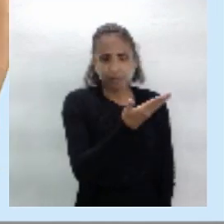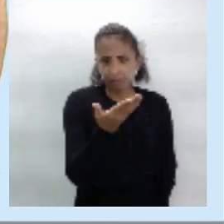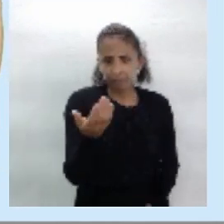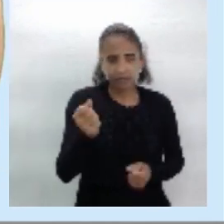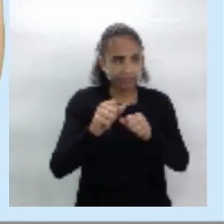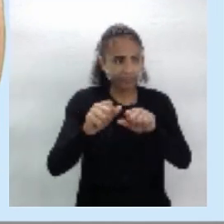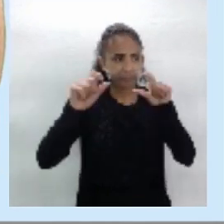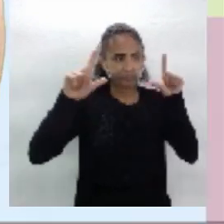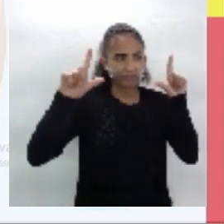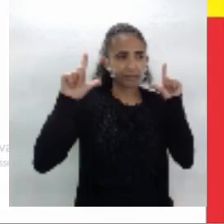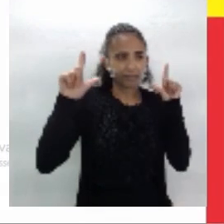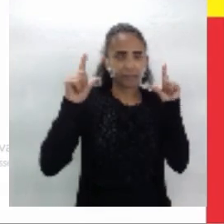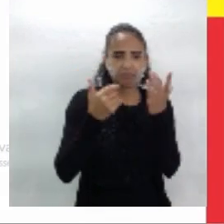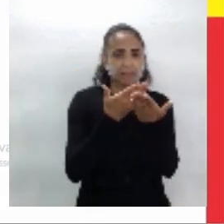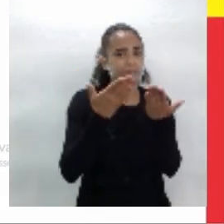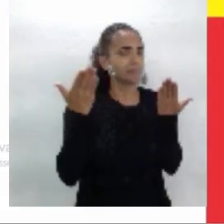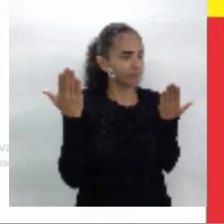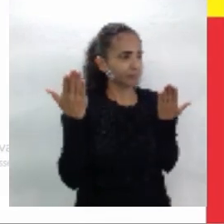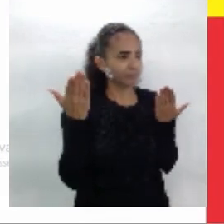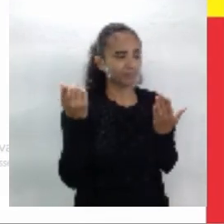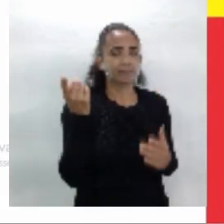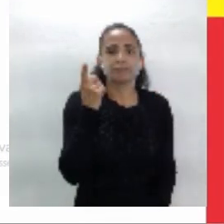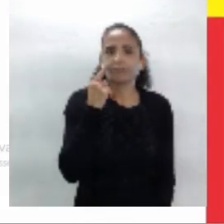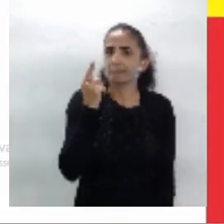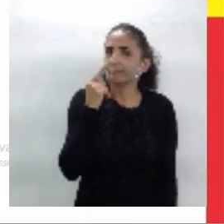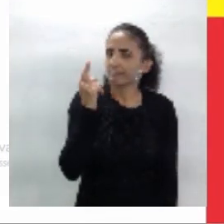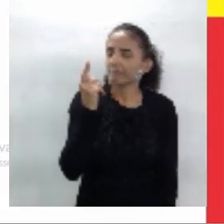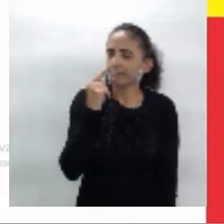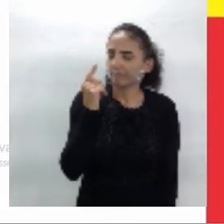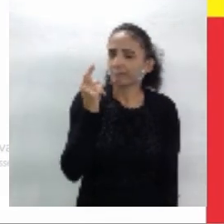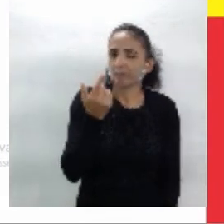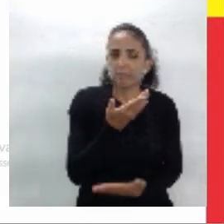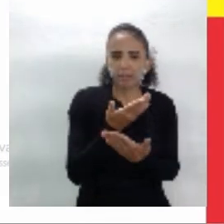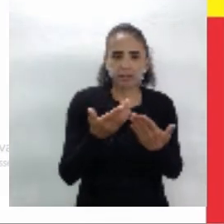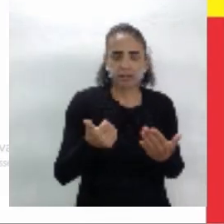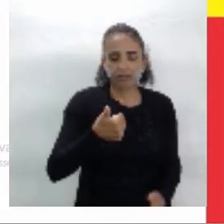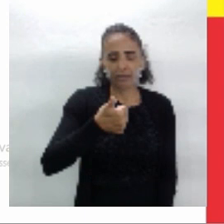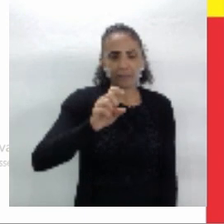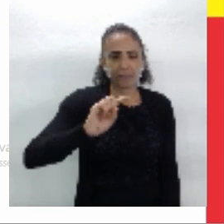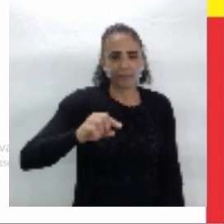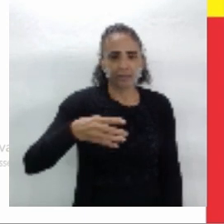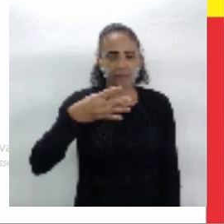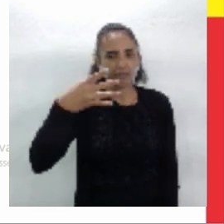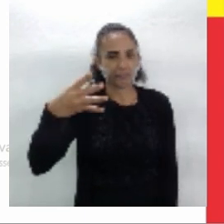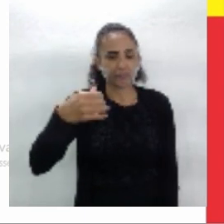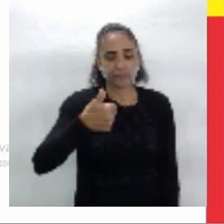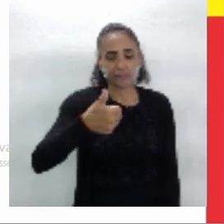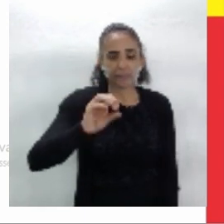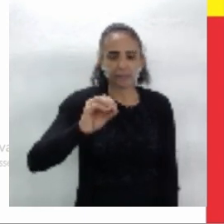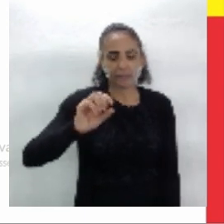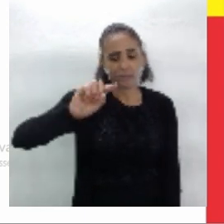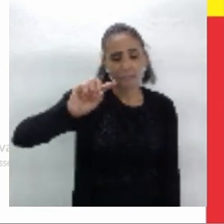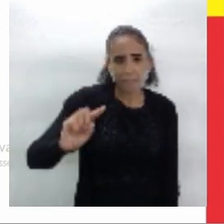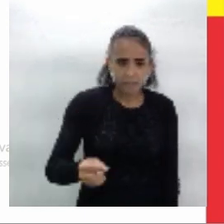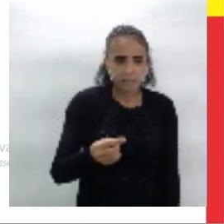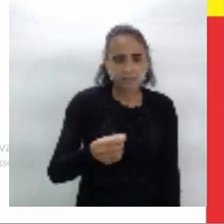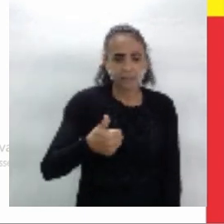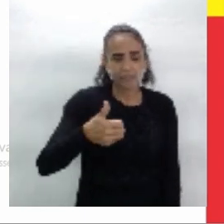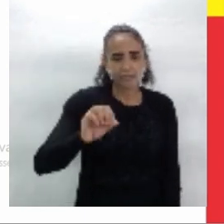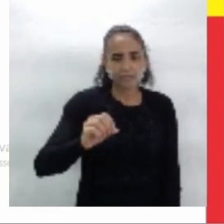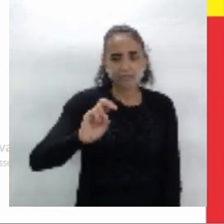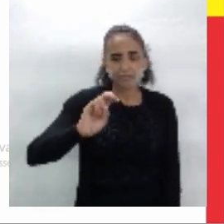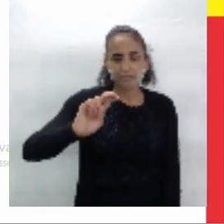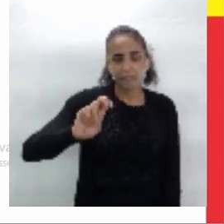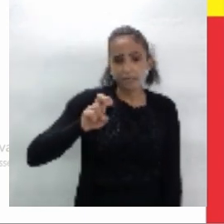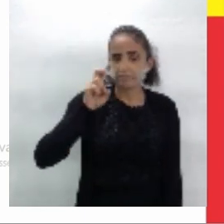aí na tela de vocês o seguinte. Que nós temos, ó, 10 dá 1000, 10 elevado a 4, 10.000, 10 elevado a 5. A gente vai